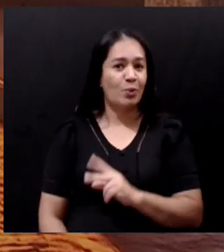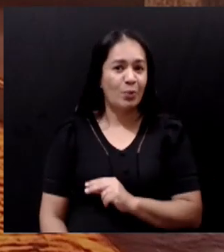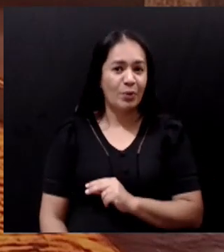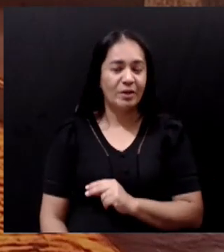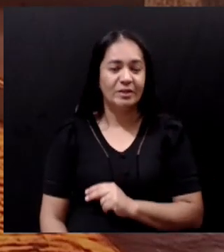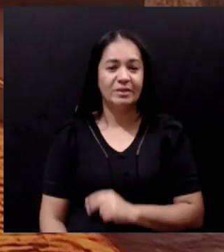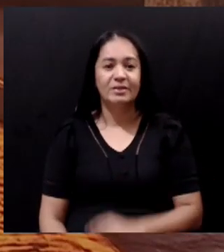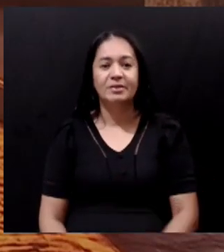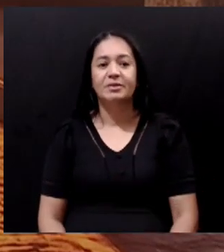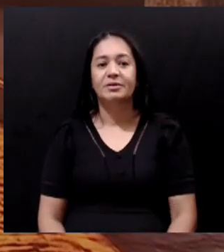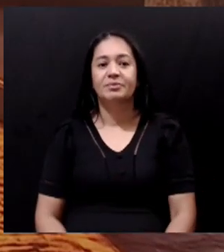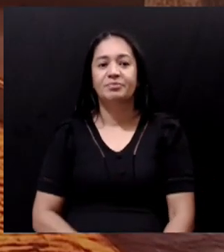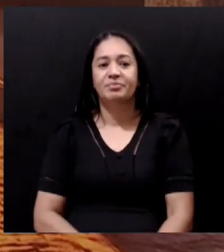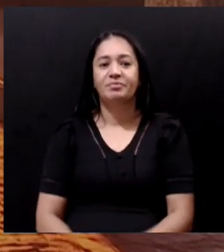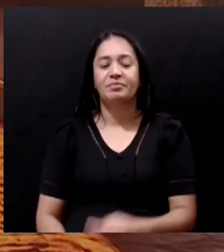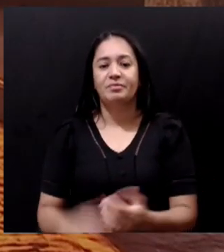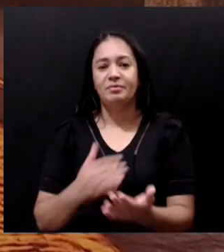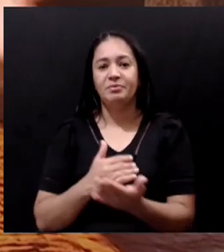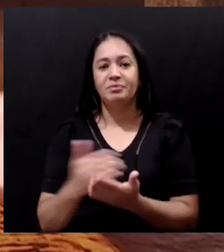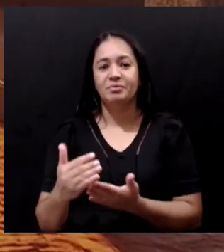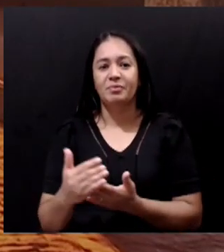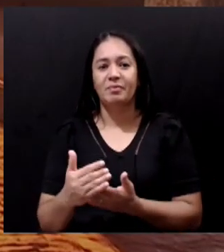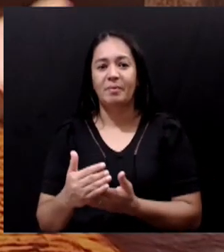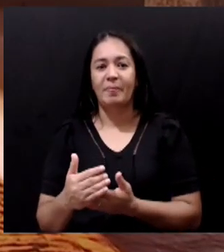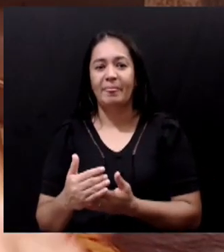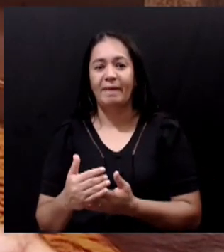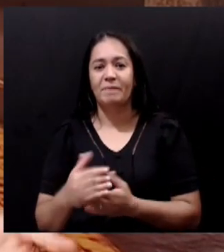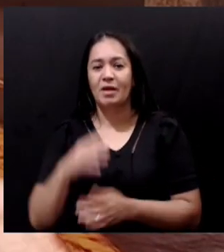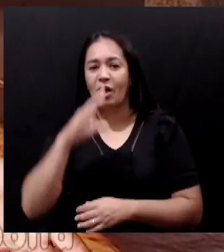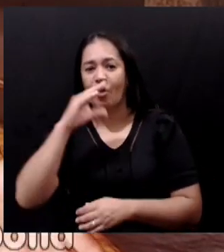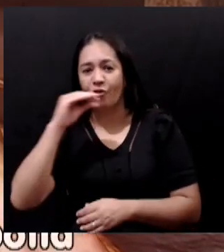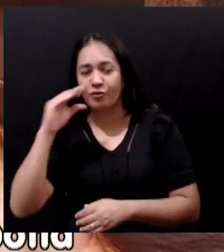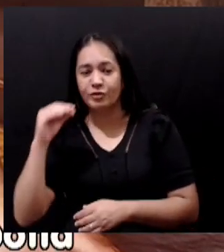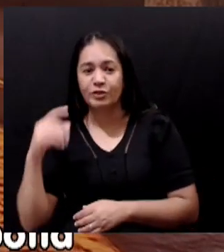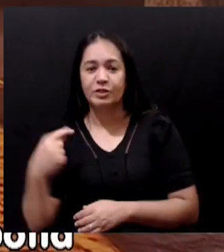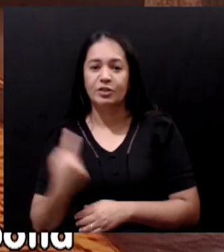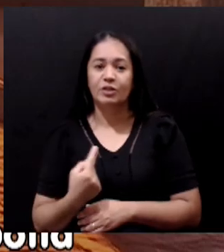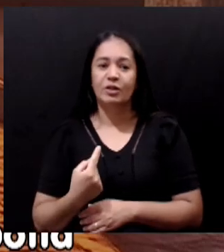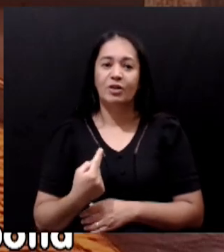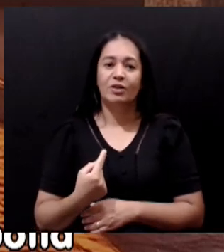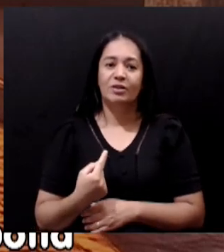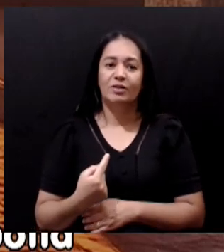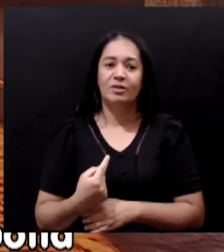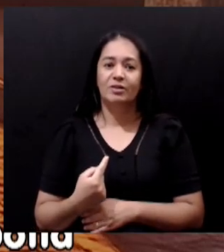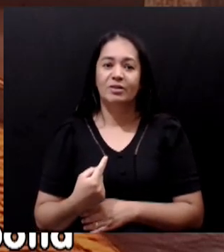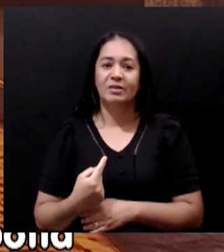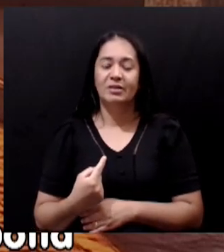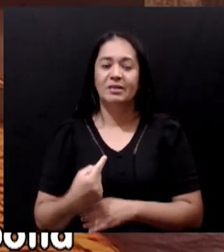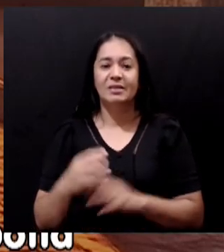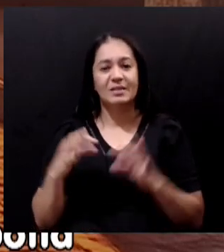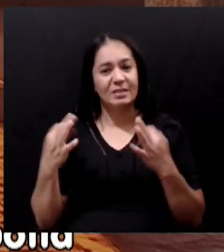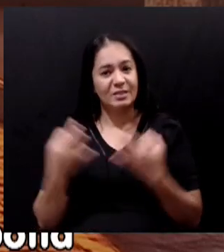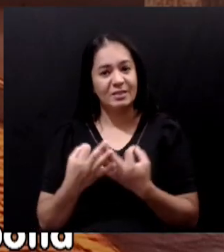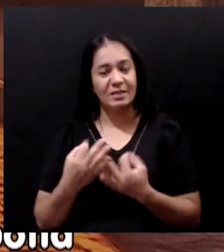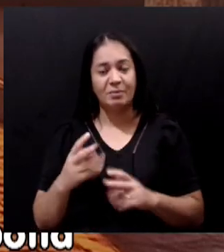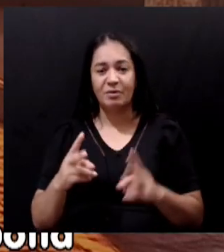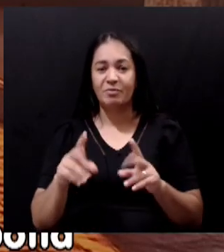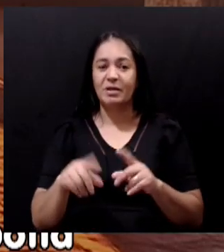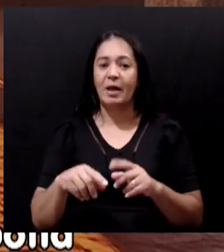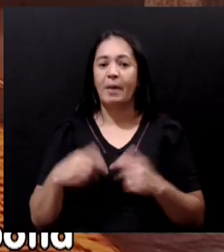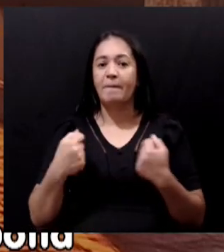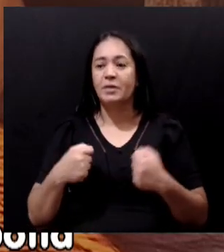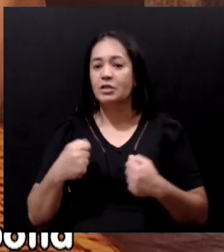Aí começou a vir colocar funcionários, que a gente antigamente era sempre foi a família, né? Aí a gente começou a